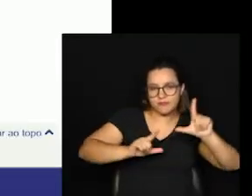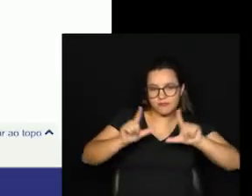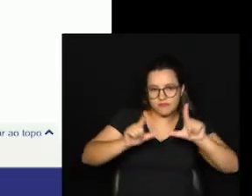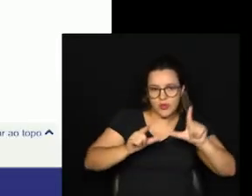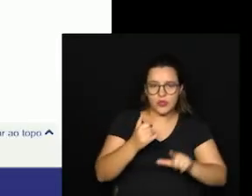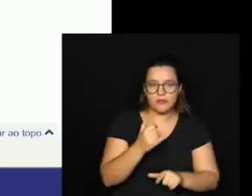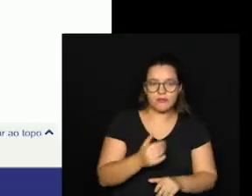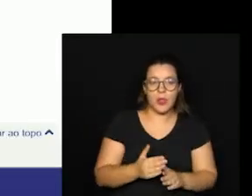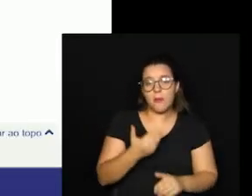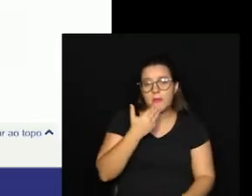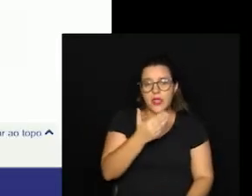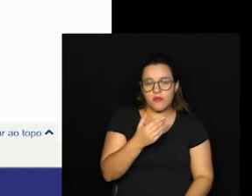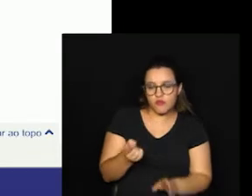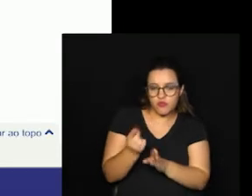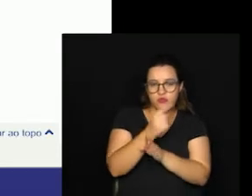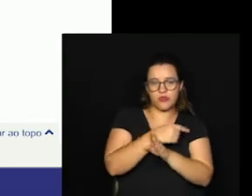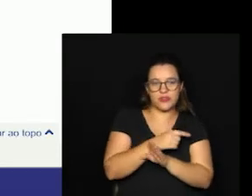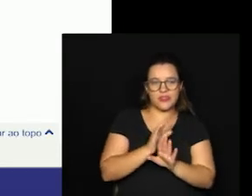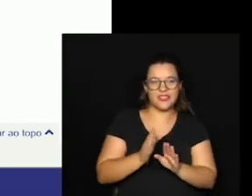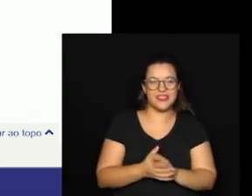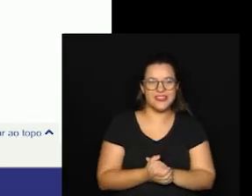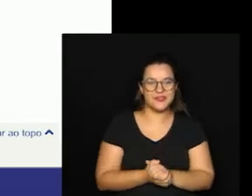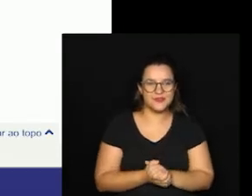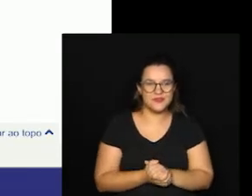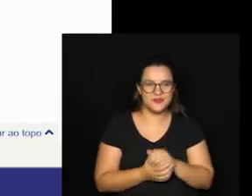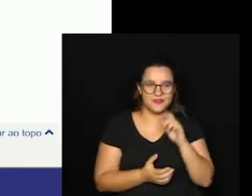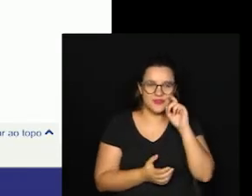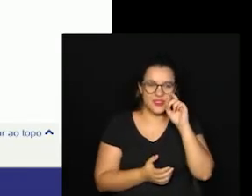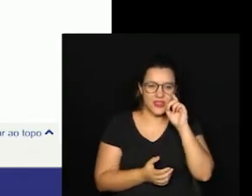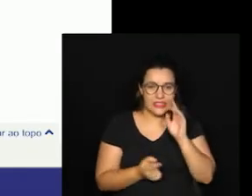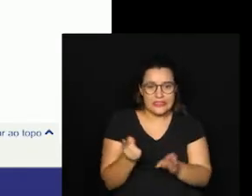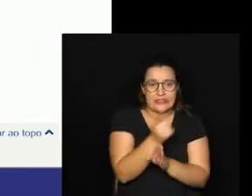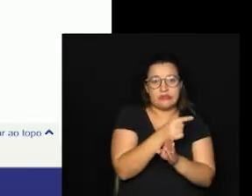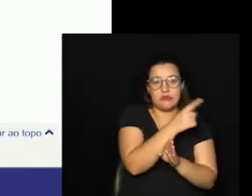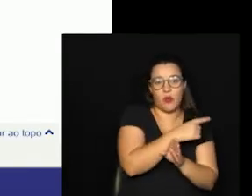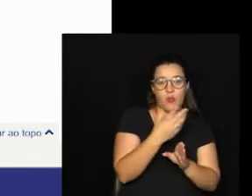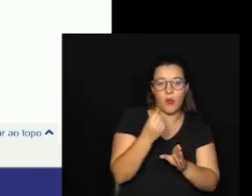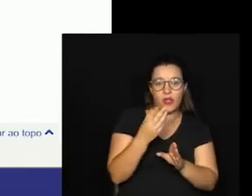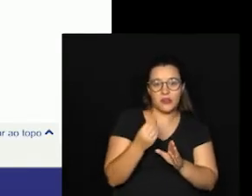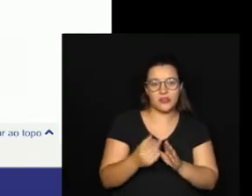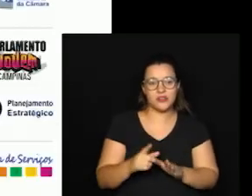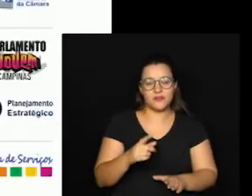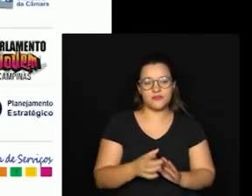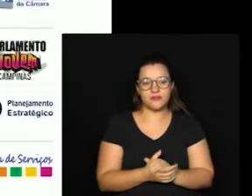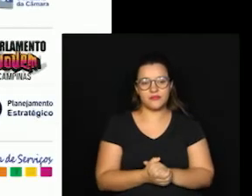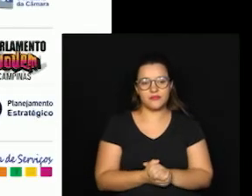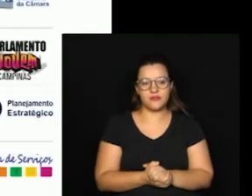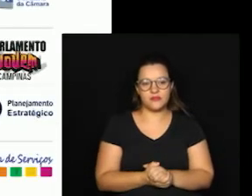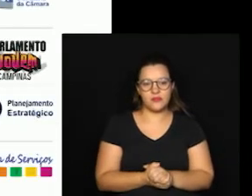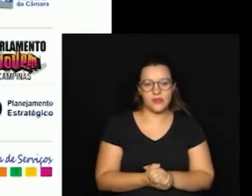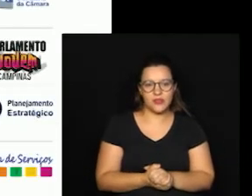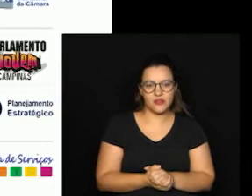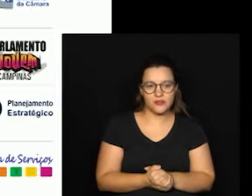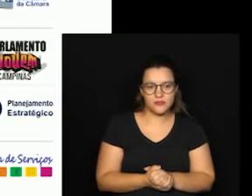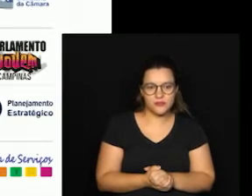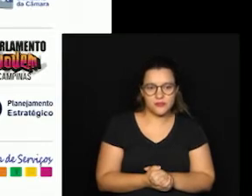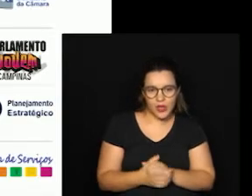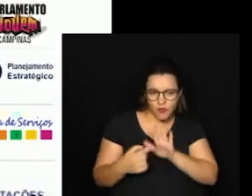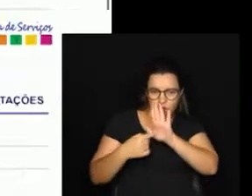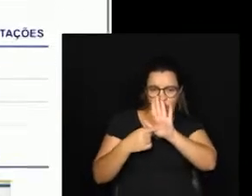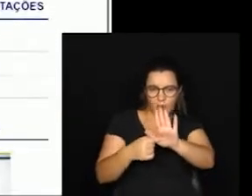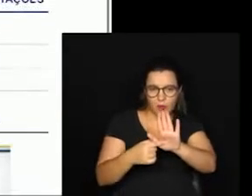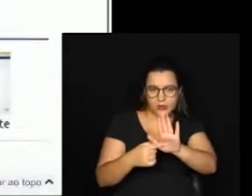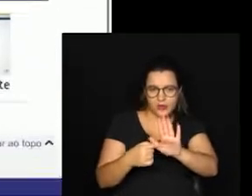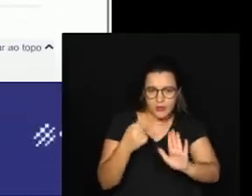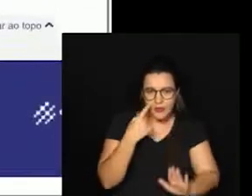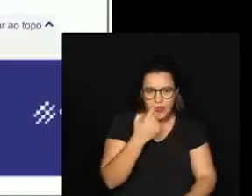pouquinho. Acho que eu voltei bastante agora, eu acho que né, você voltou bastante, mas ali tem tudo, confira o que passa na TV Câmara. Vai lá para a